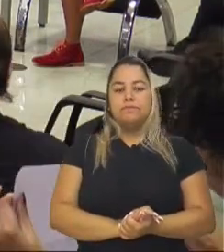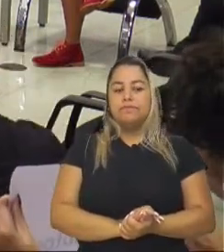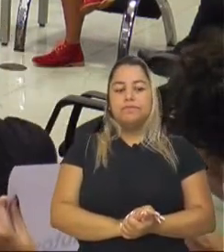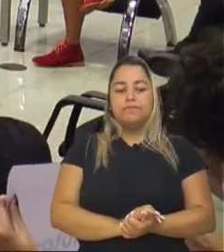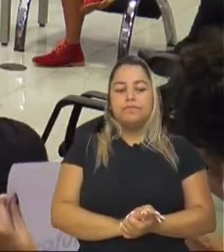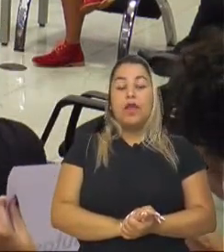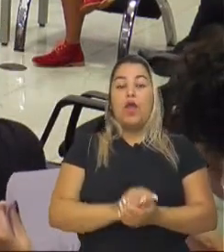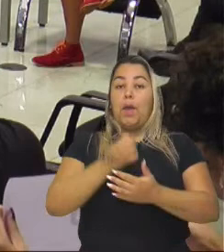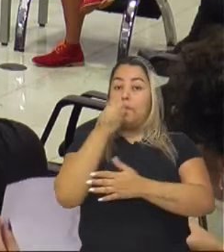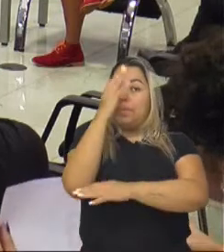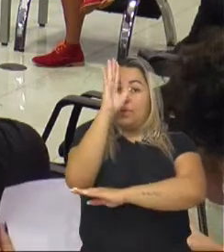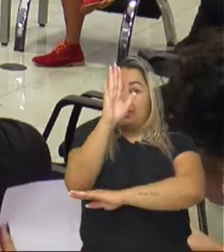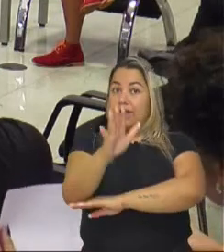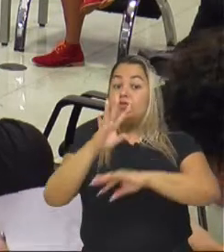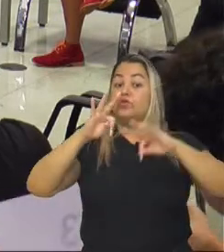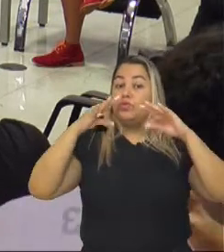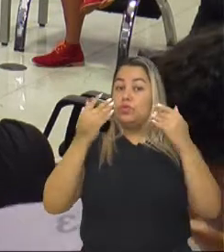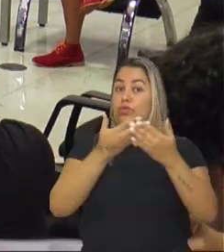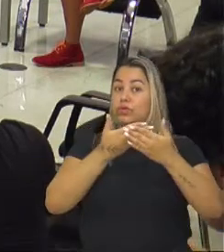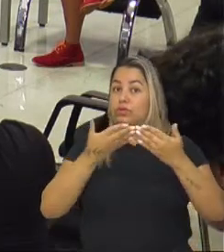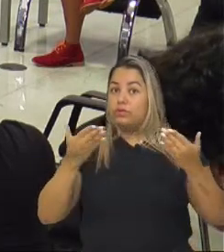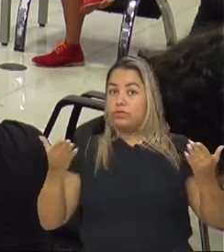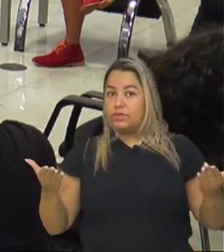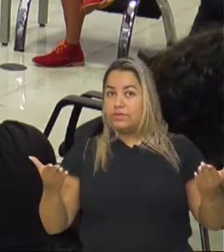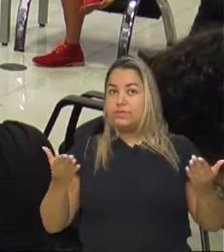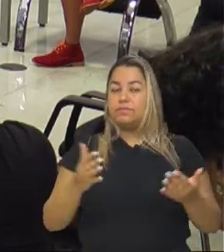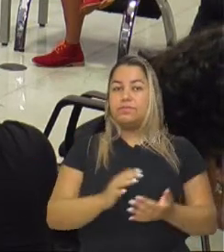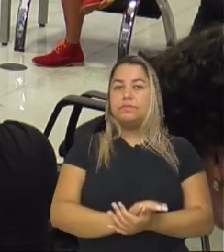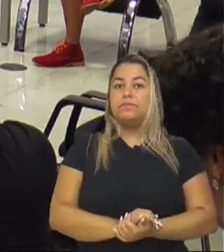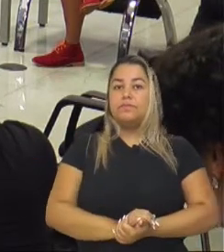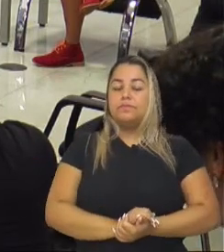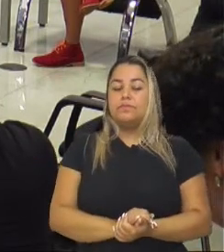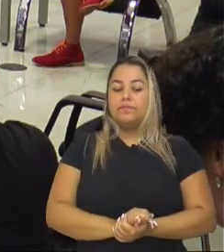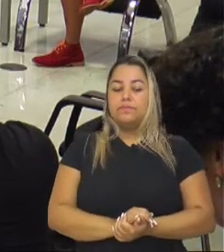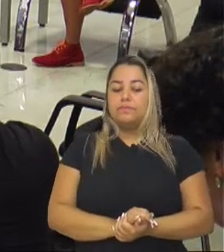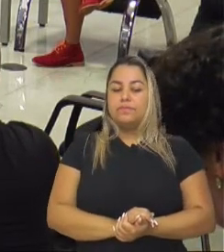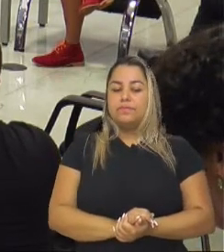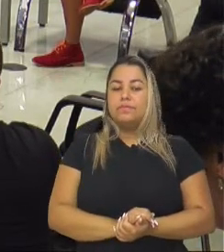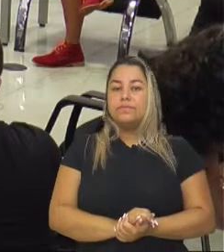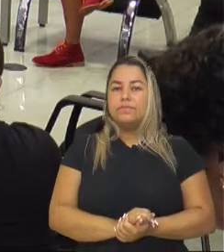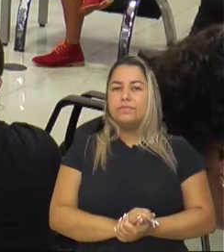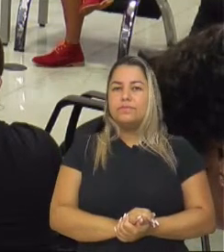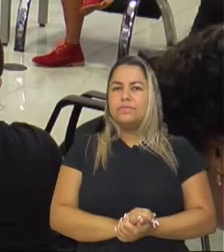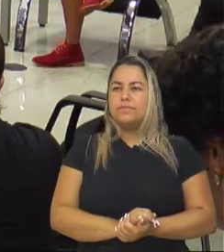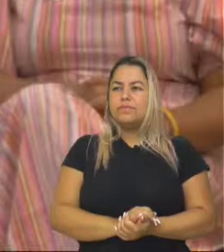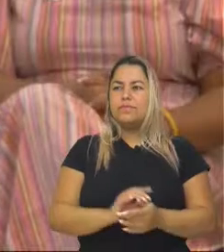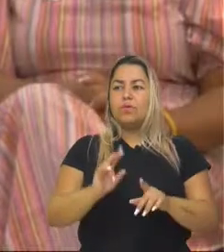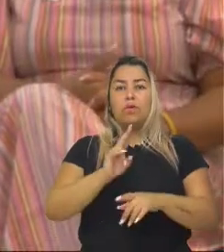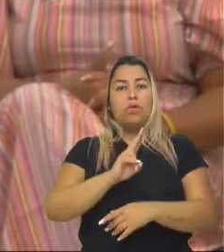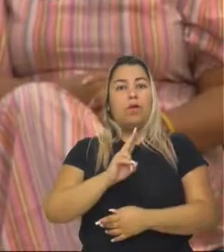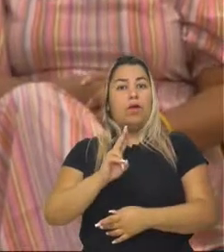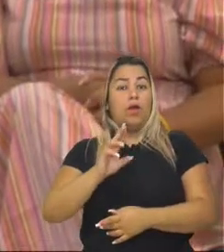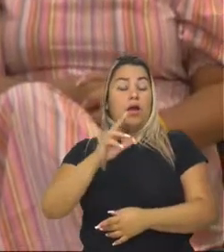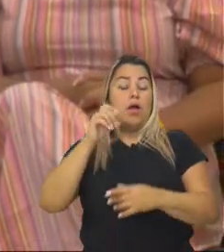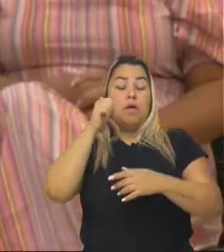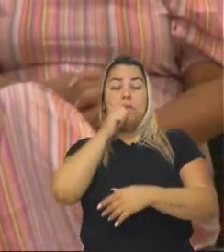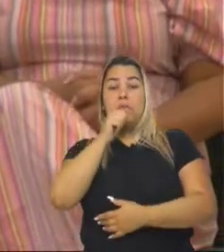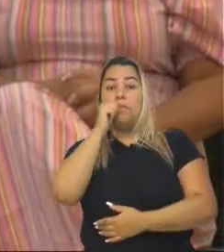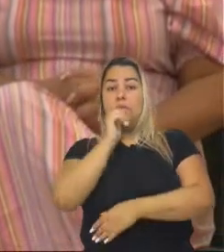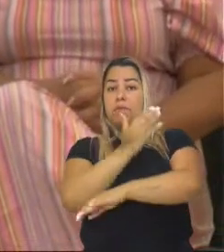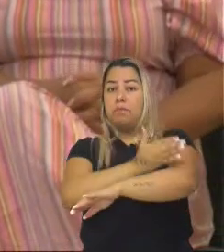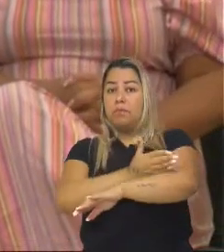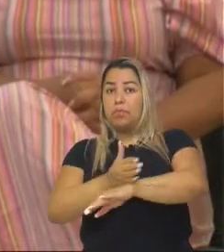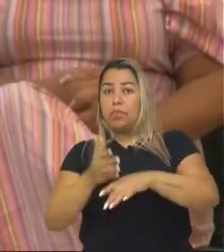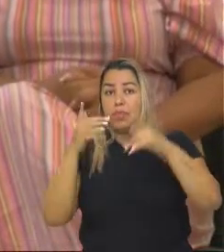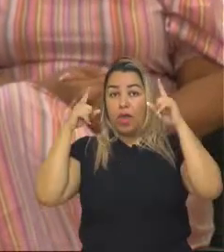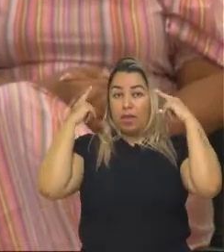Muito boa tarde a todas, todos e todes. Né? Me chamo Isadora Canto, sou uma mulher branca, com os